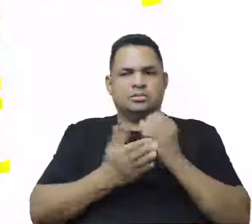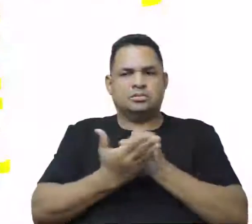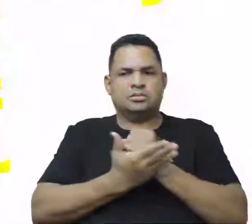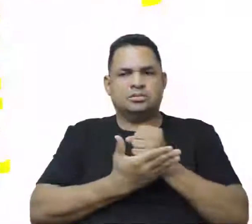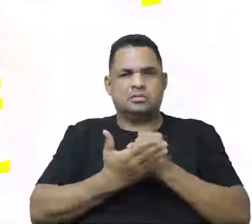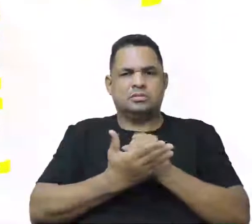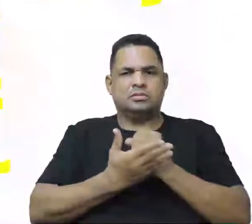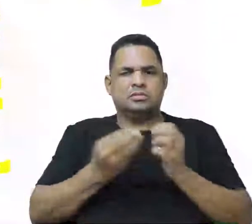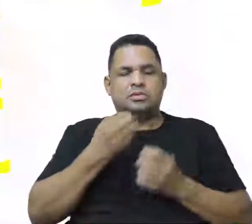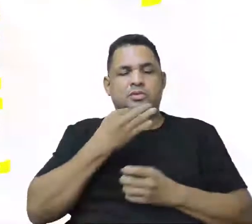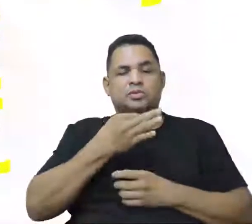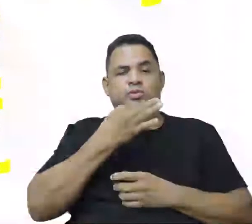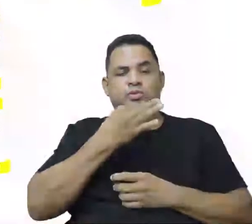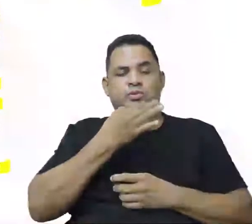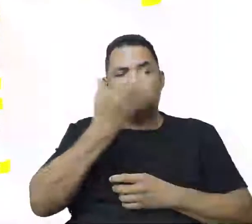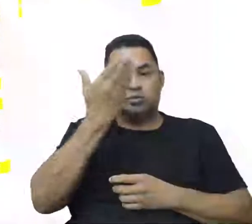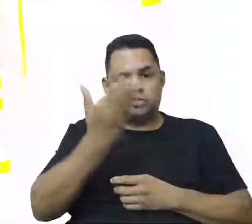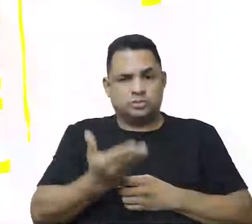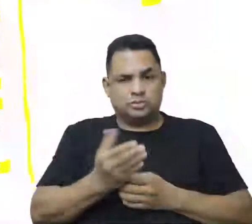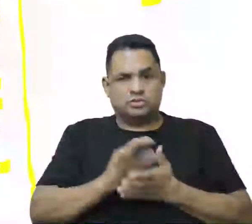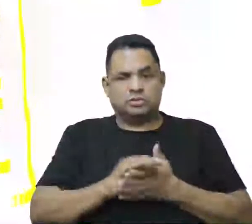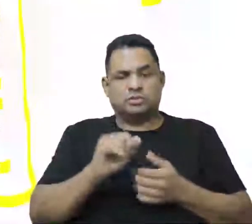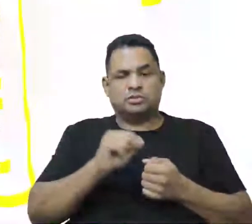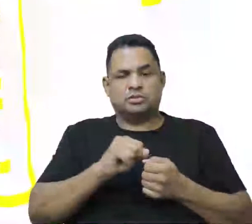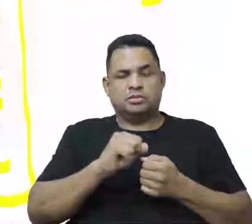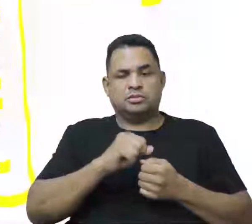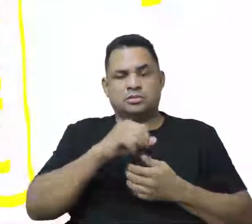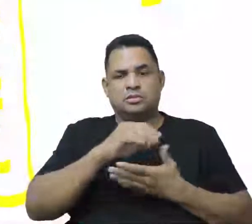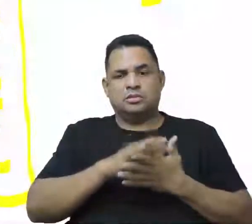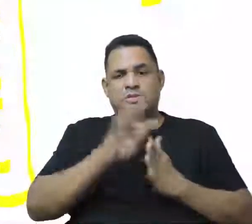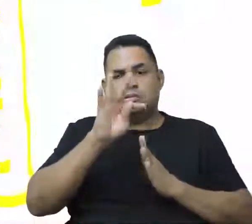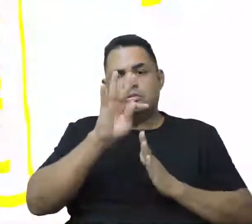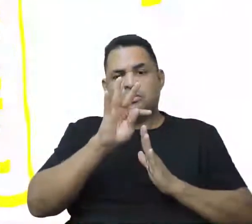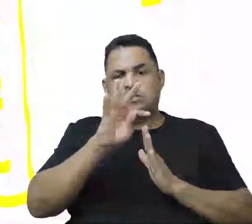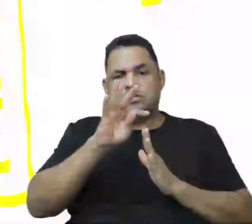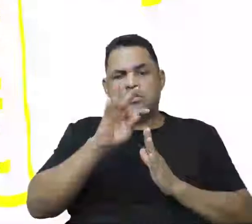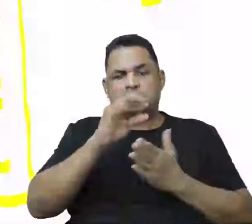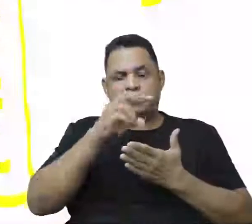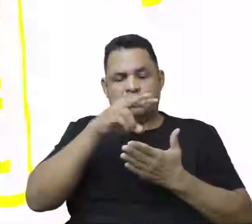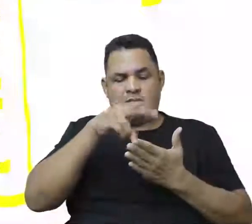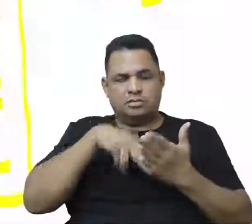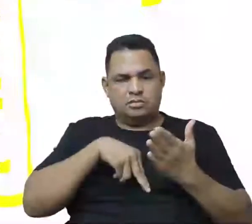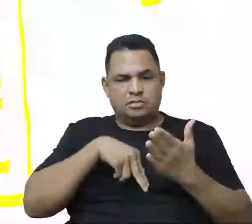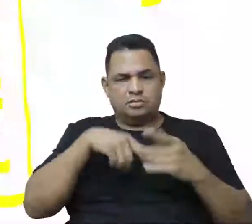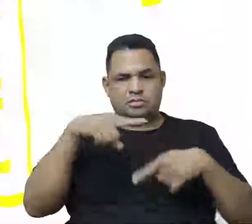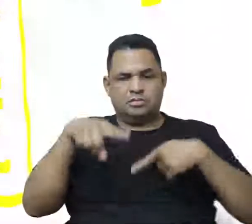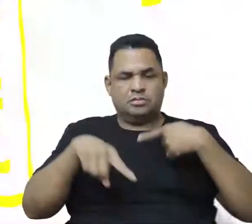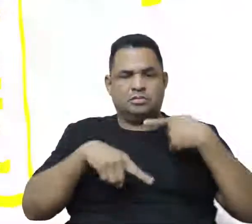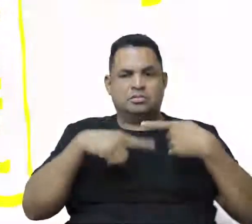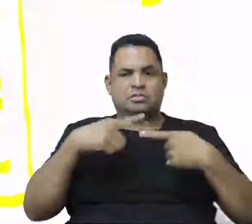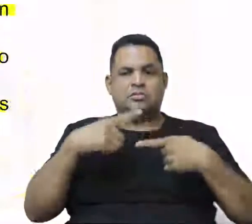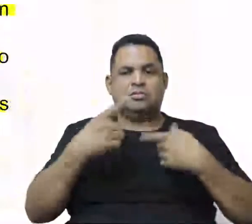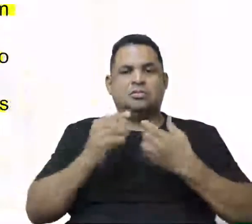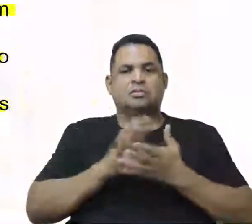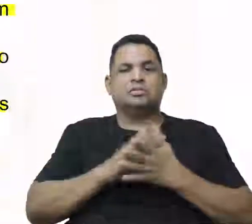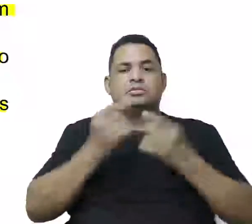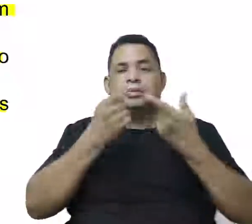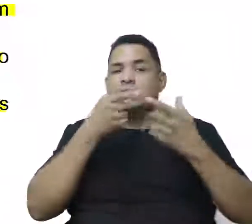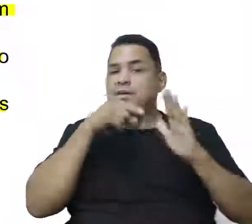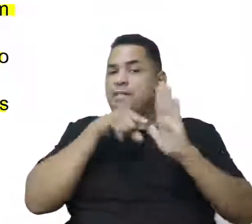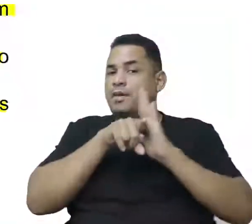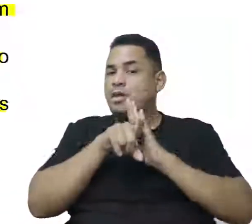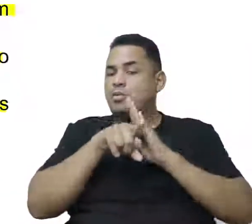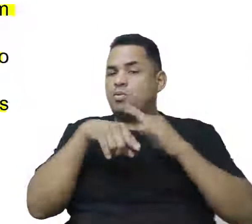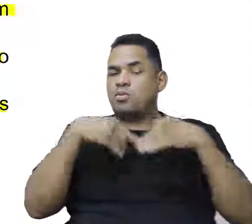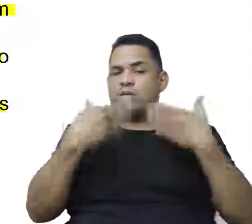eu estou dando a sugestão aqui que vocês façam a leitura dele depois que vocês olharem o comando. Eu tenho